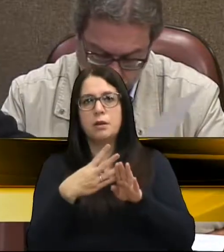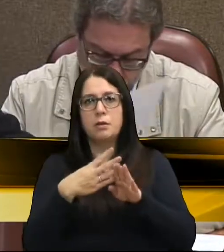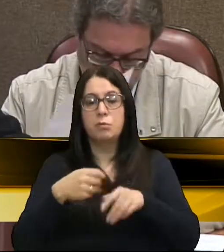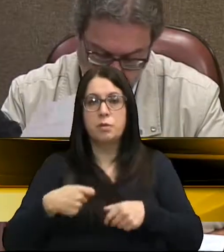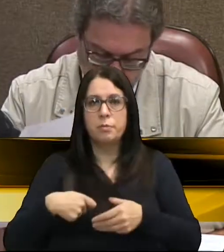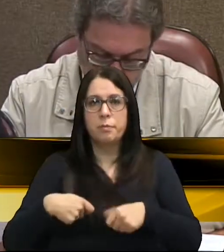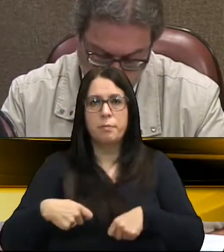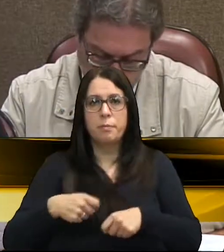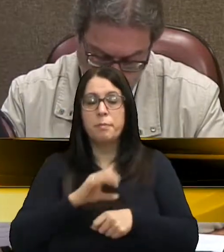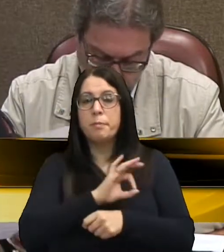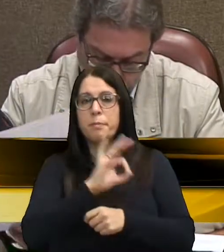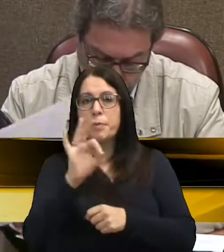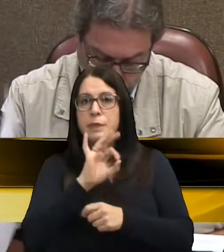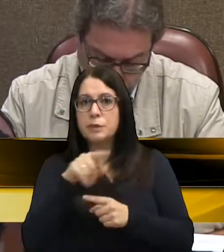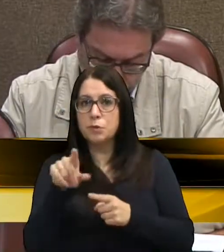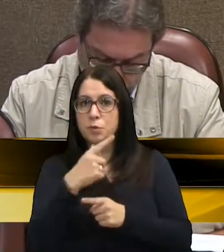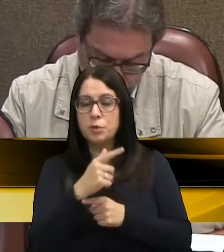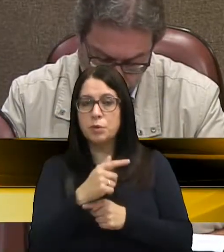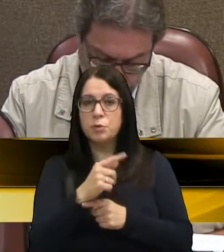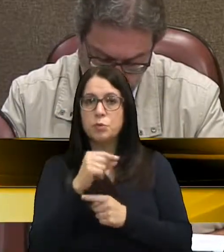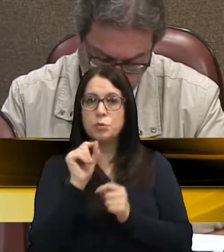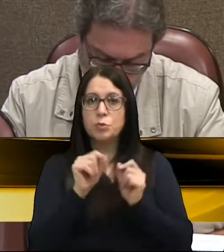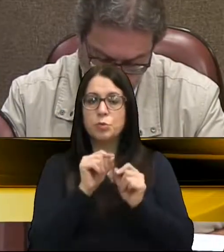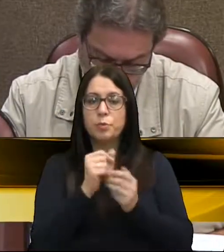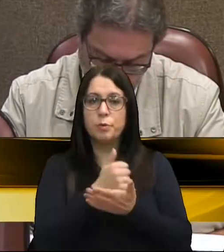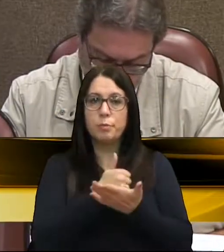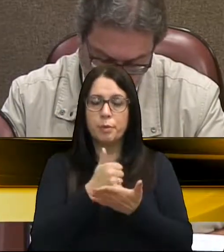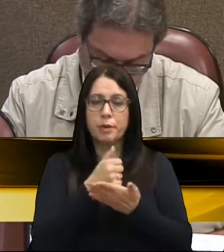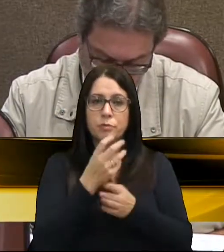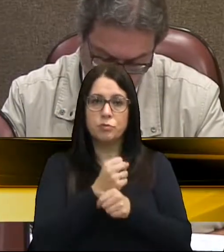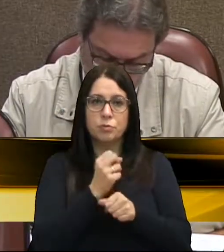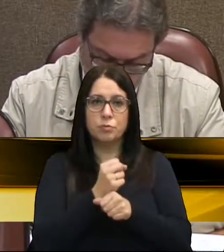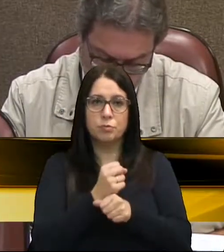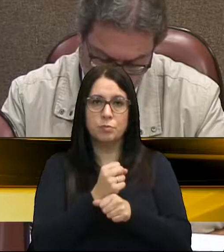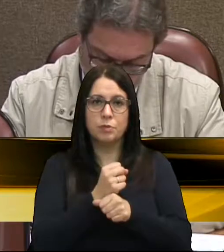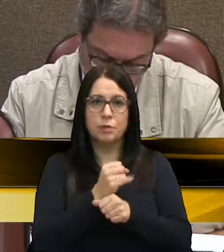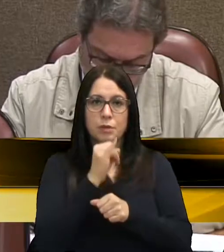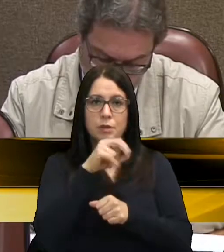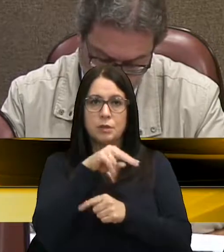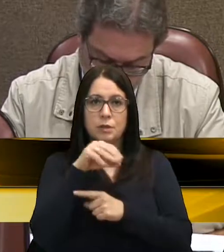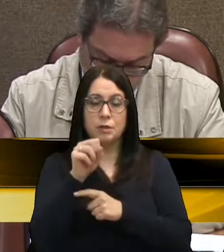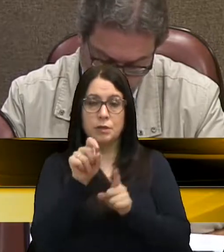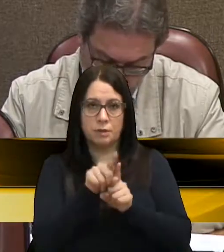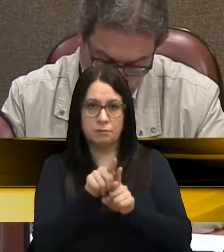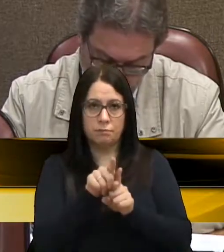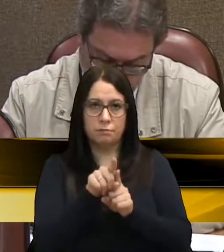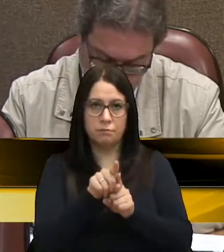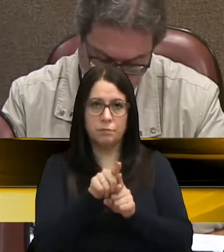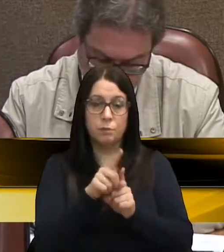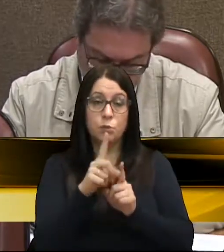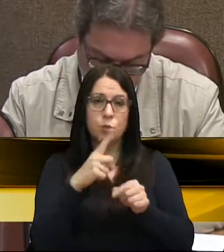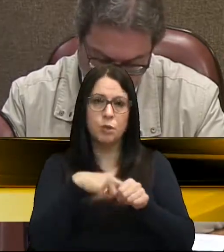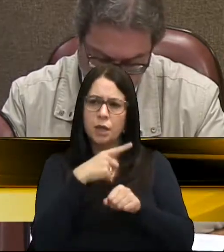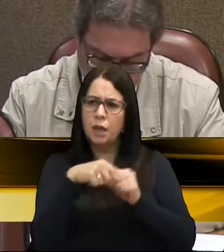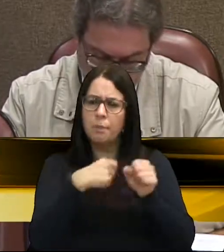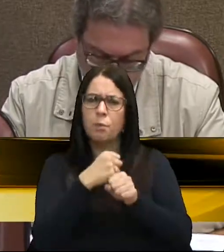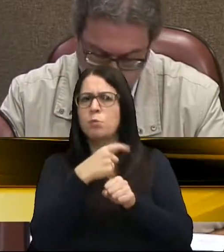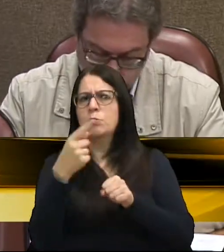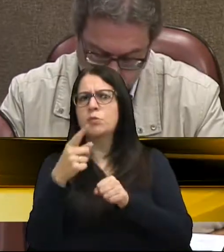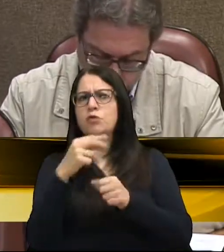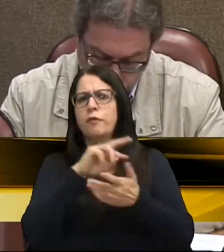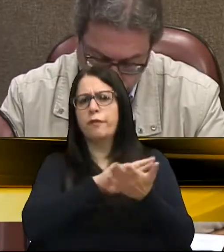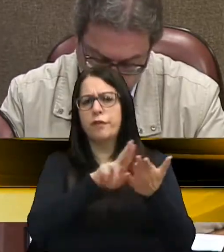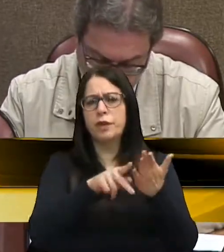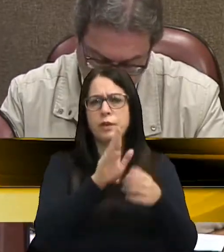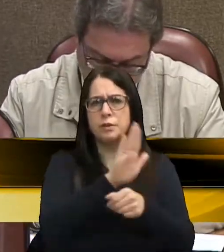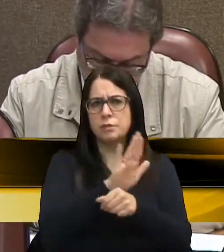em percentuais incidentes sobre a base de cálculo da contribuição patronal. Porque ao longo do tempo foram diversos tipos de